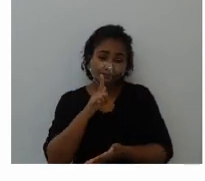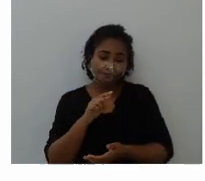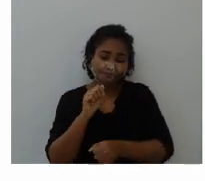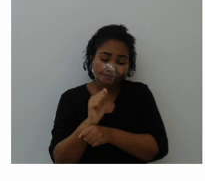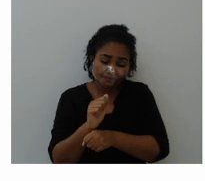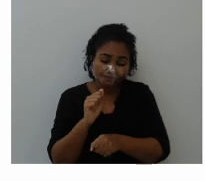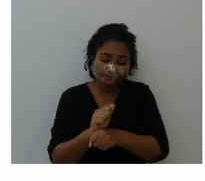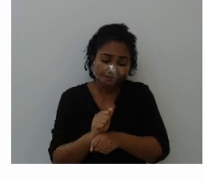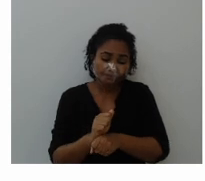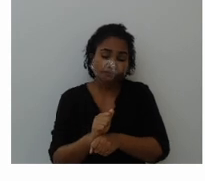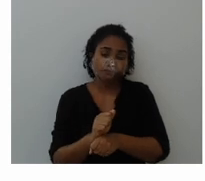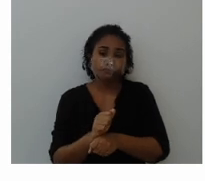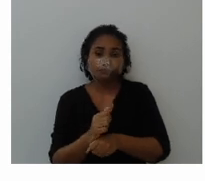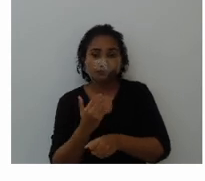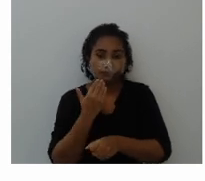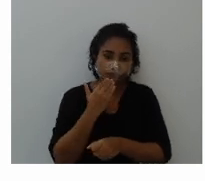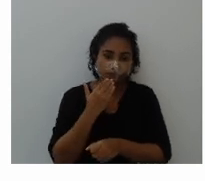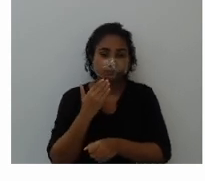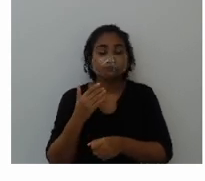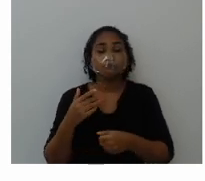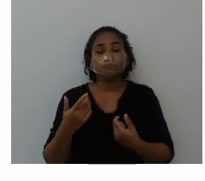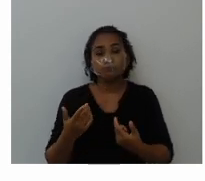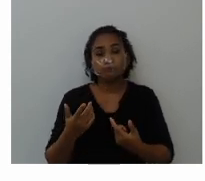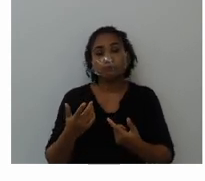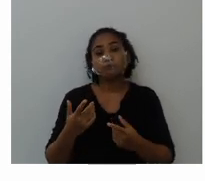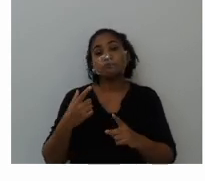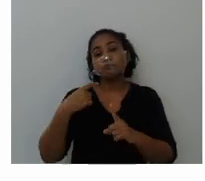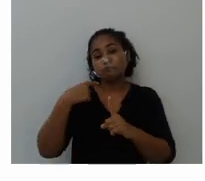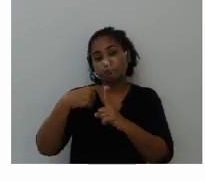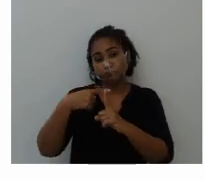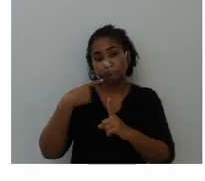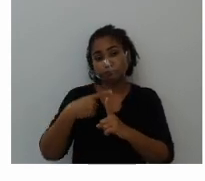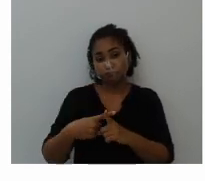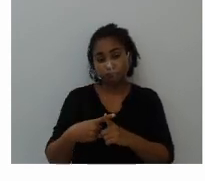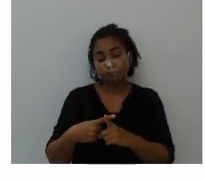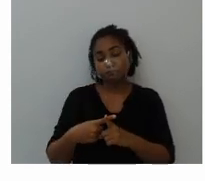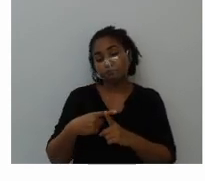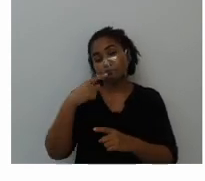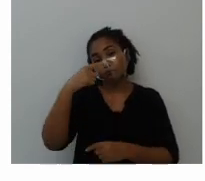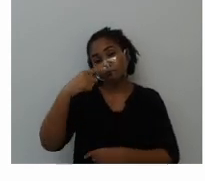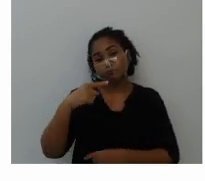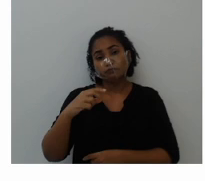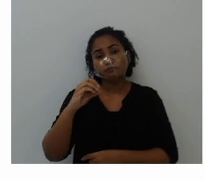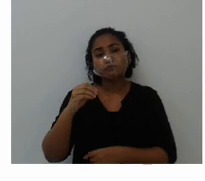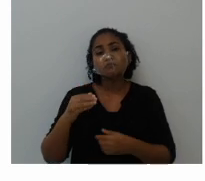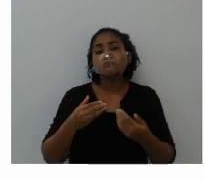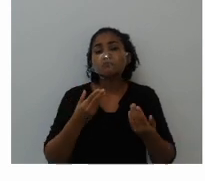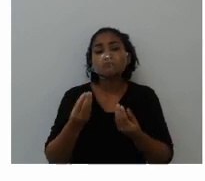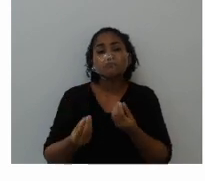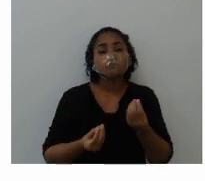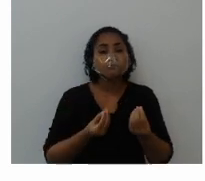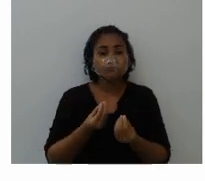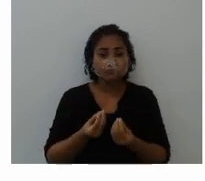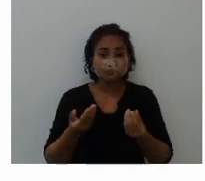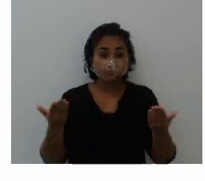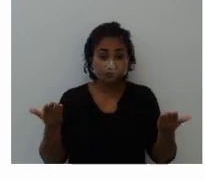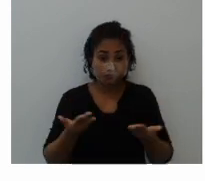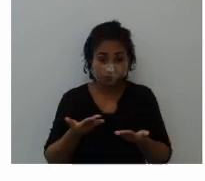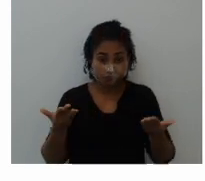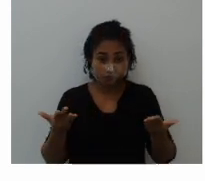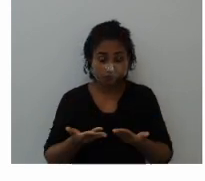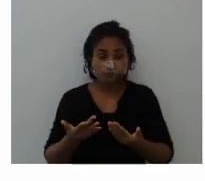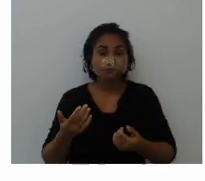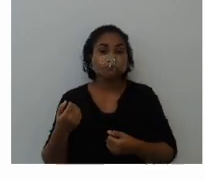caia, as forças desse sistema elas têm que se anular. Então, o que é que nós vamos fazer na nossa aula de hoje? Nós